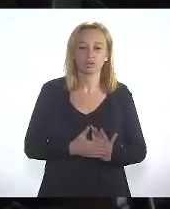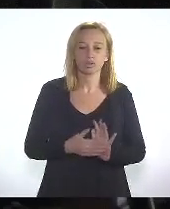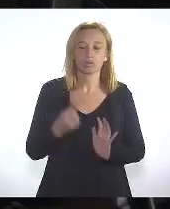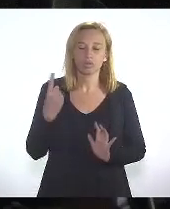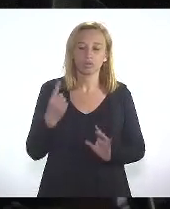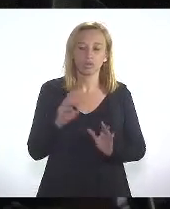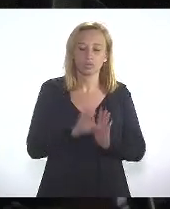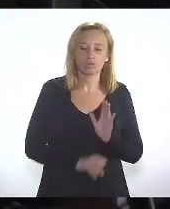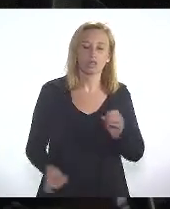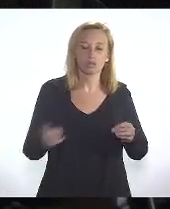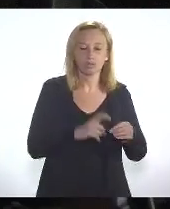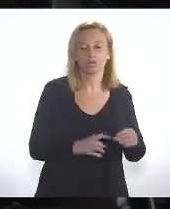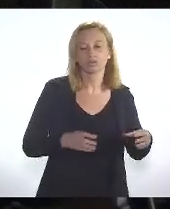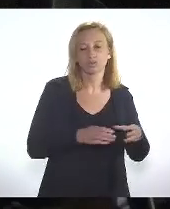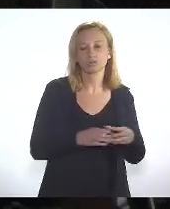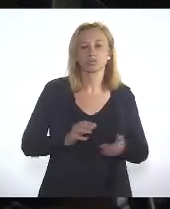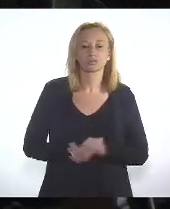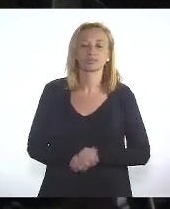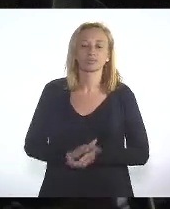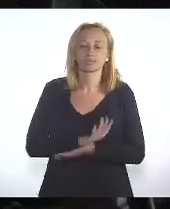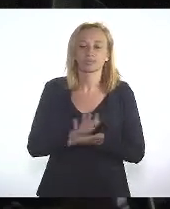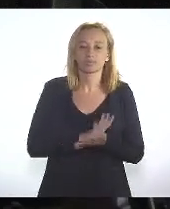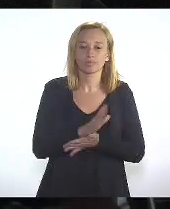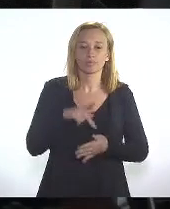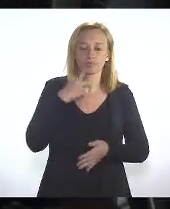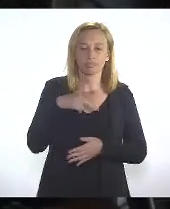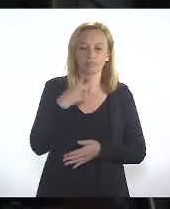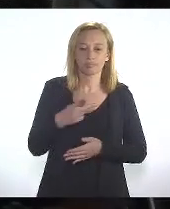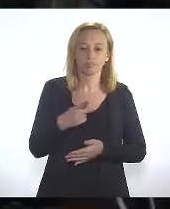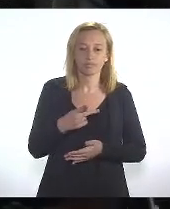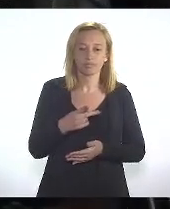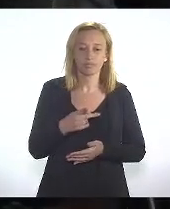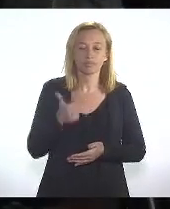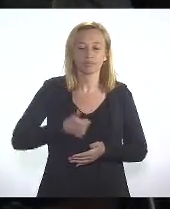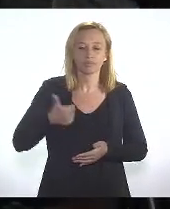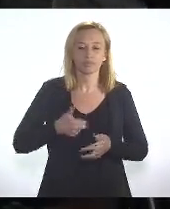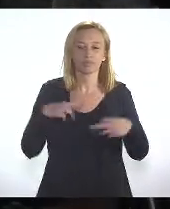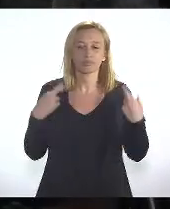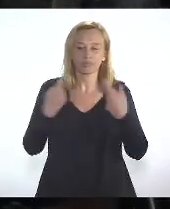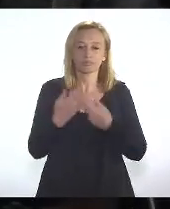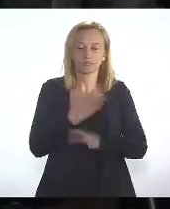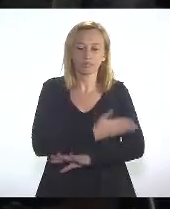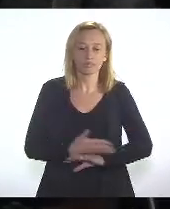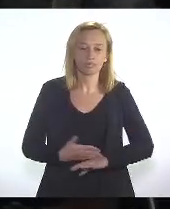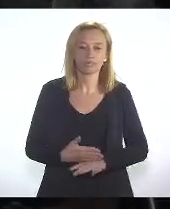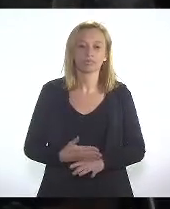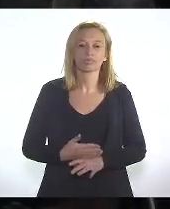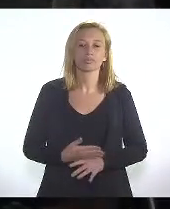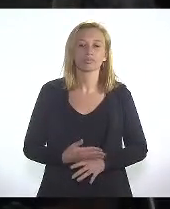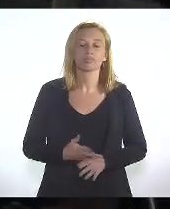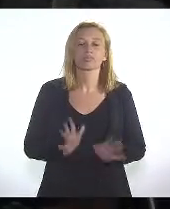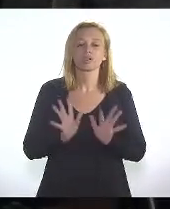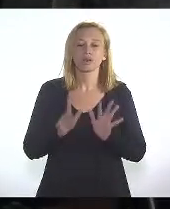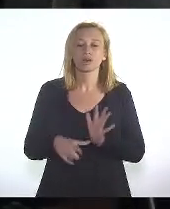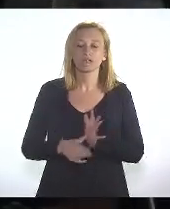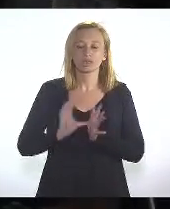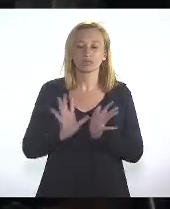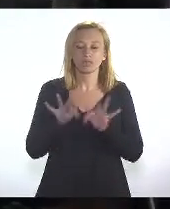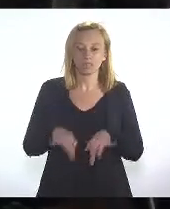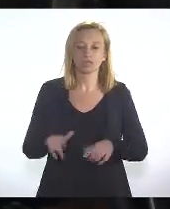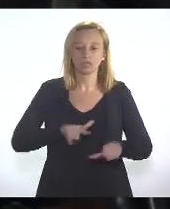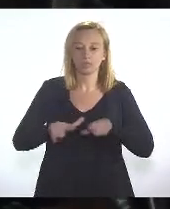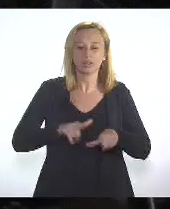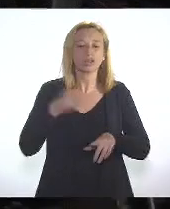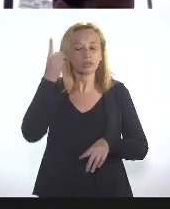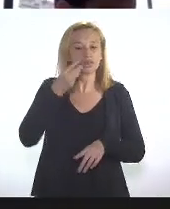uma emenda e retorna às comissões. Nada mais a tratar na primeira sessão extraordinária. A presidência, antes de encerrar os trabalhos, deputado